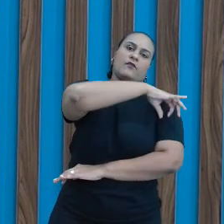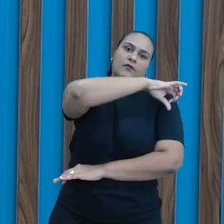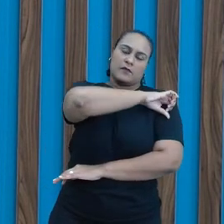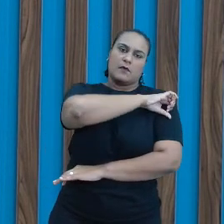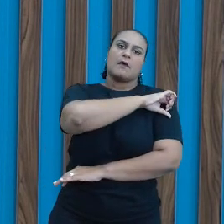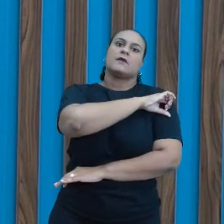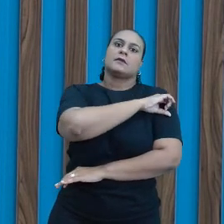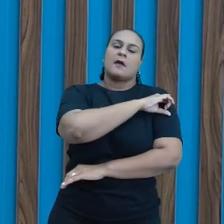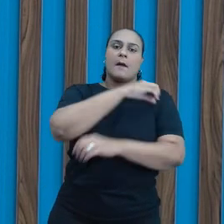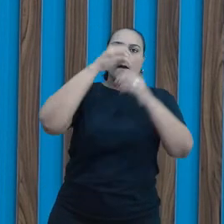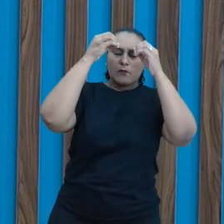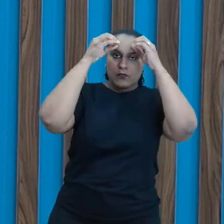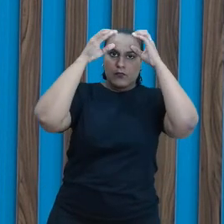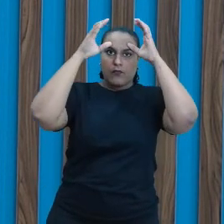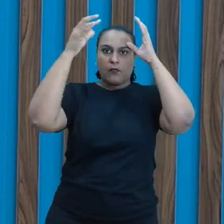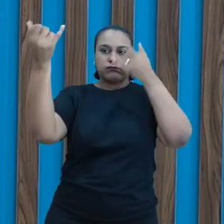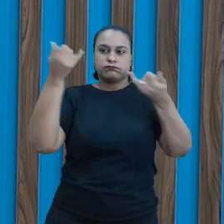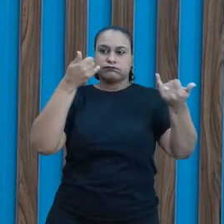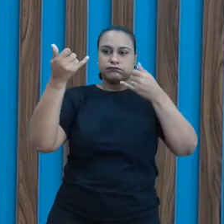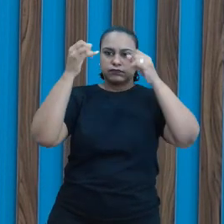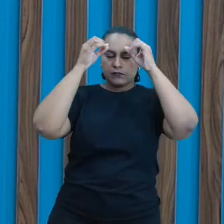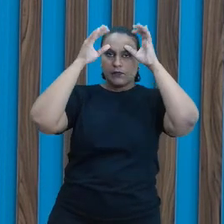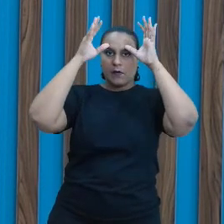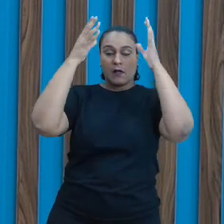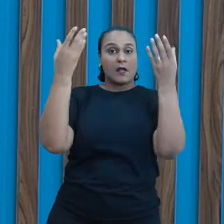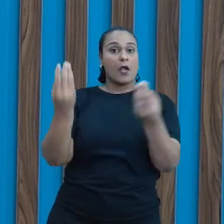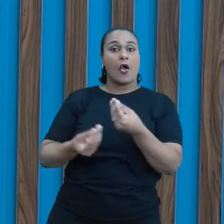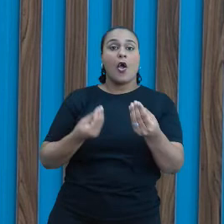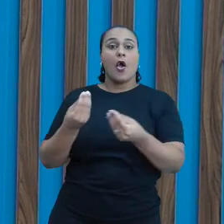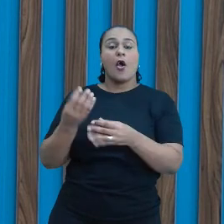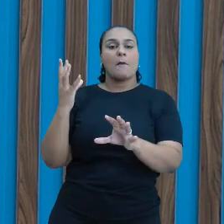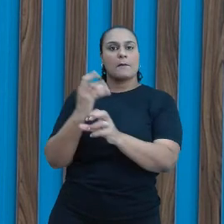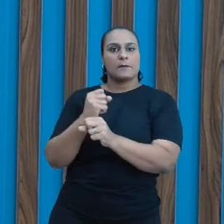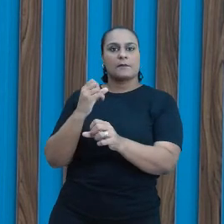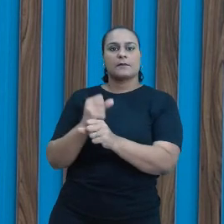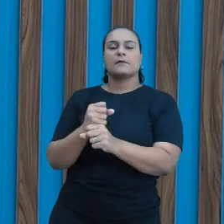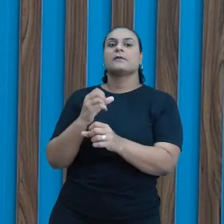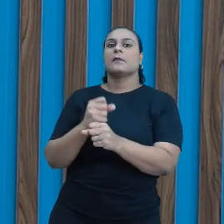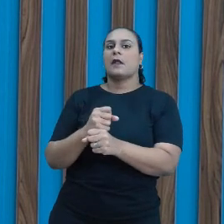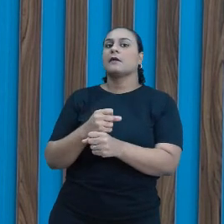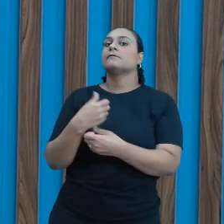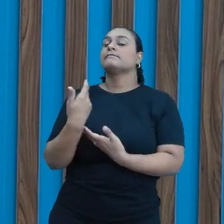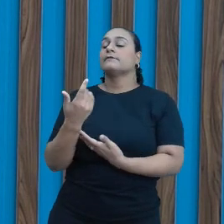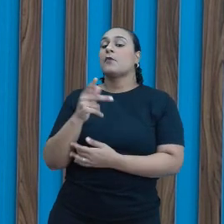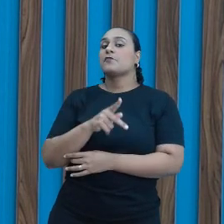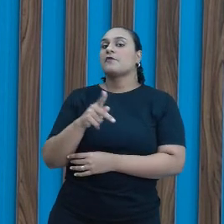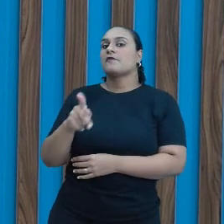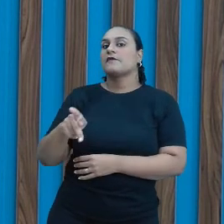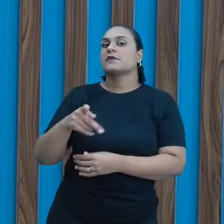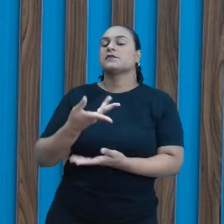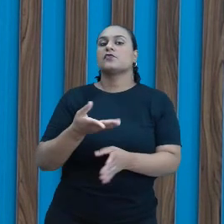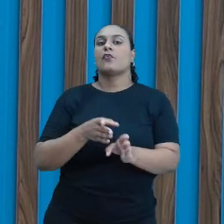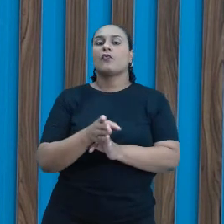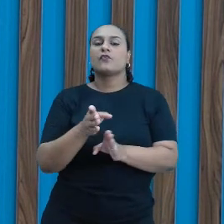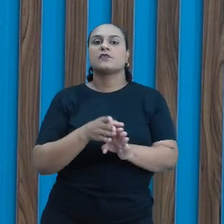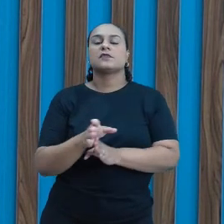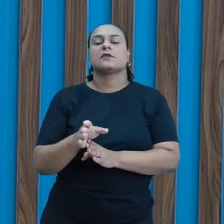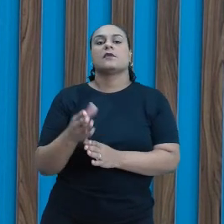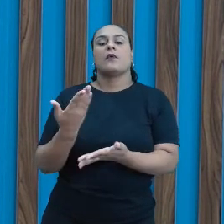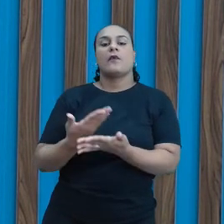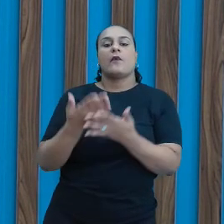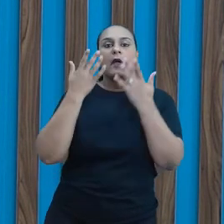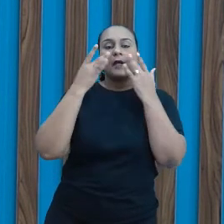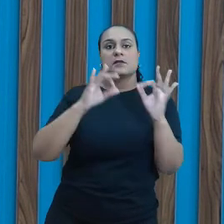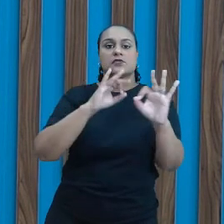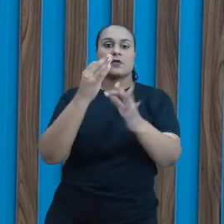suas informações e a maneira como você faz o cálculo, tá? Tiago recomendou aulas de séries anteriores, falou do 8º ano trabalhando com a noção